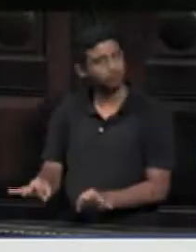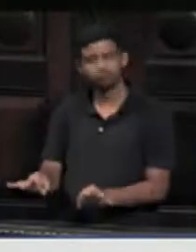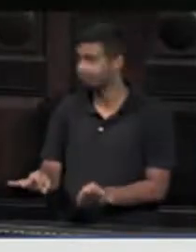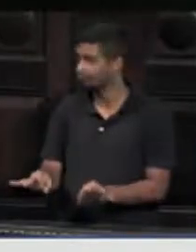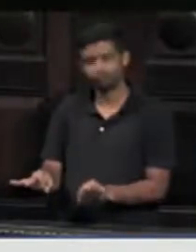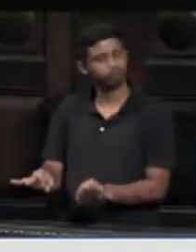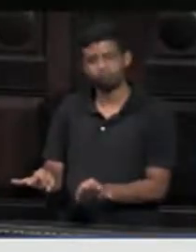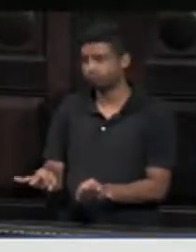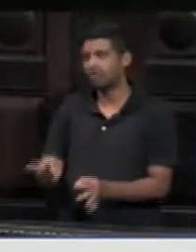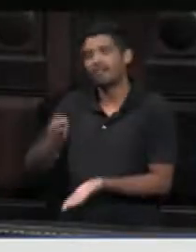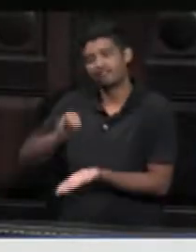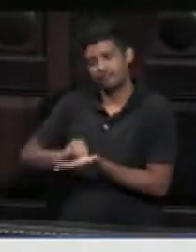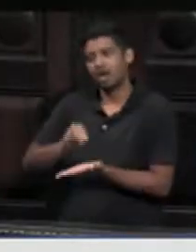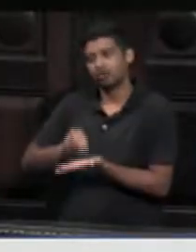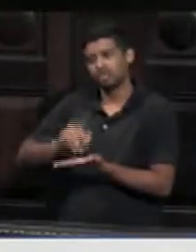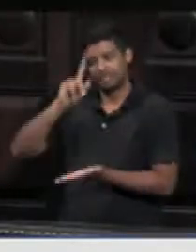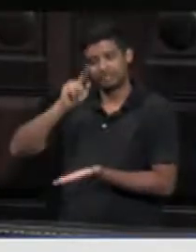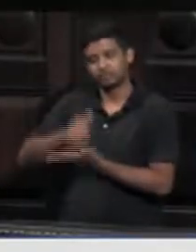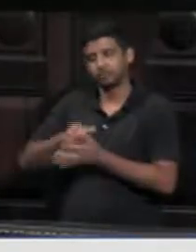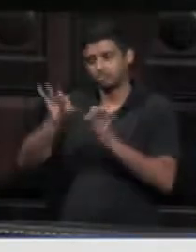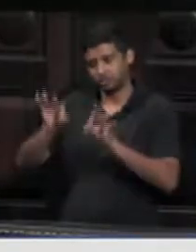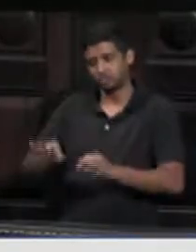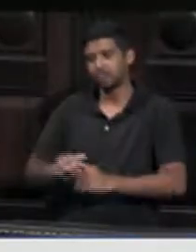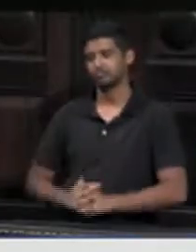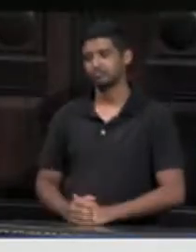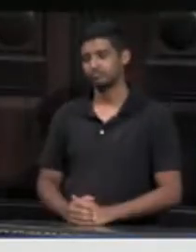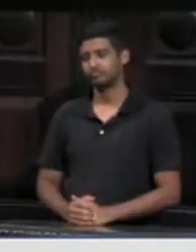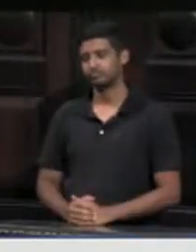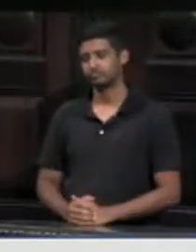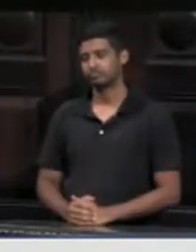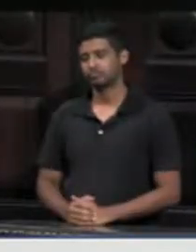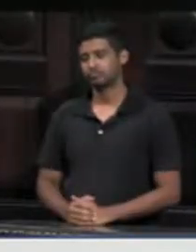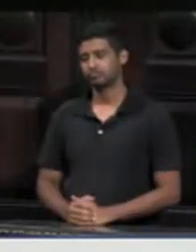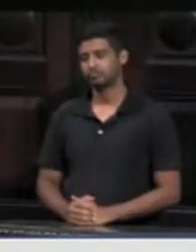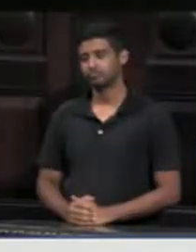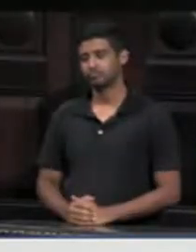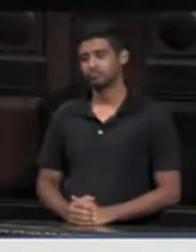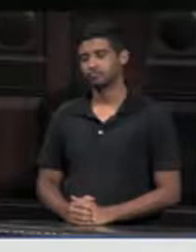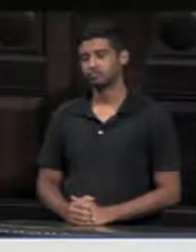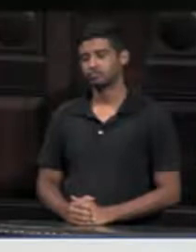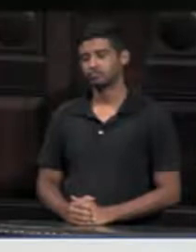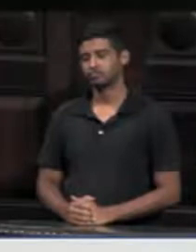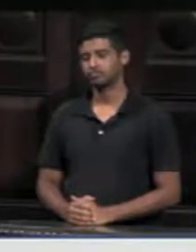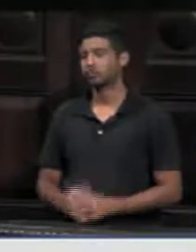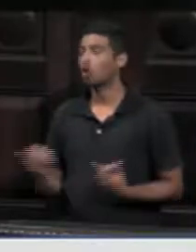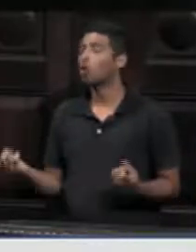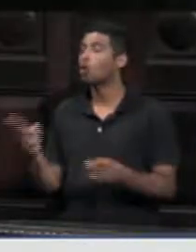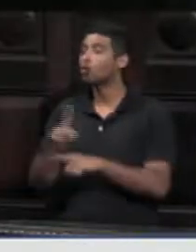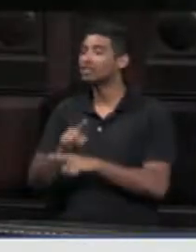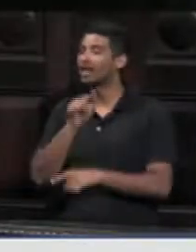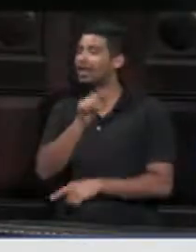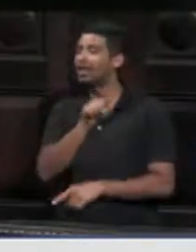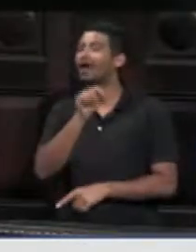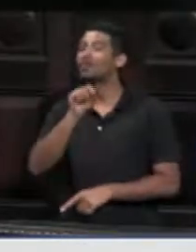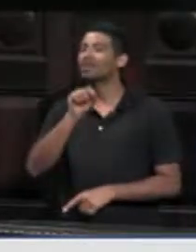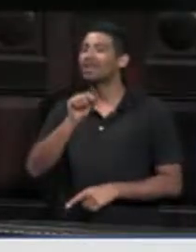definitiva, contrariando aquilo que foi a decisão do Poder